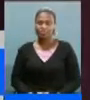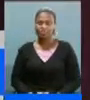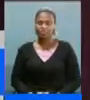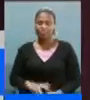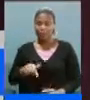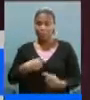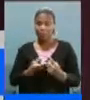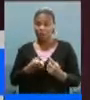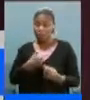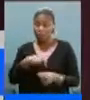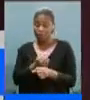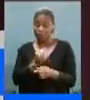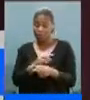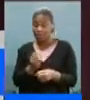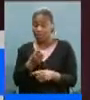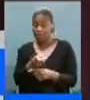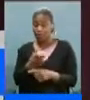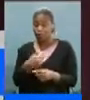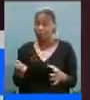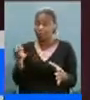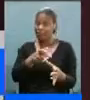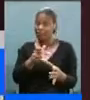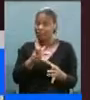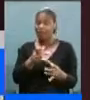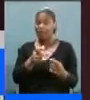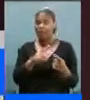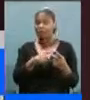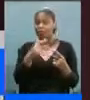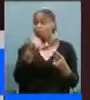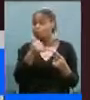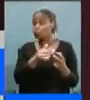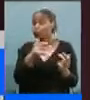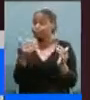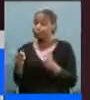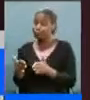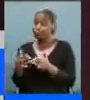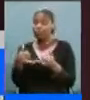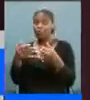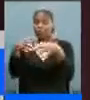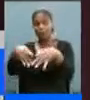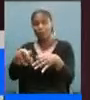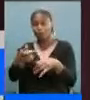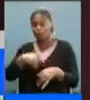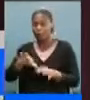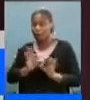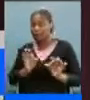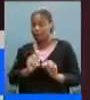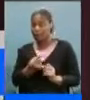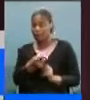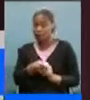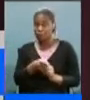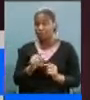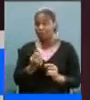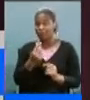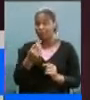Anos não trabalhar mesmo para isso, no B, não passar na segunda sessão e na final não preparar mesmo para isso, para